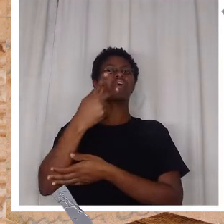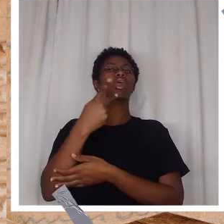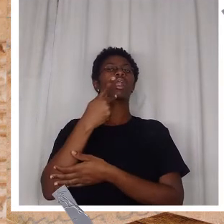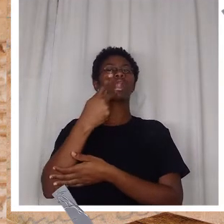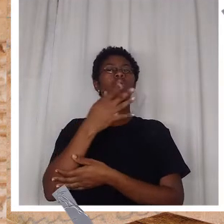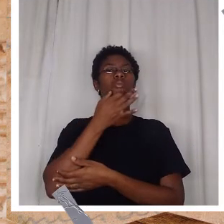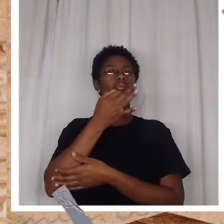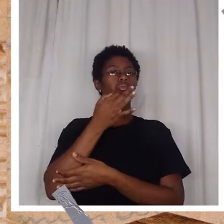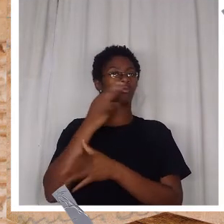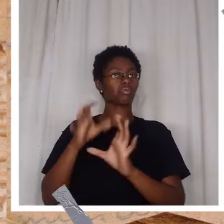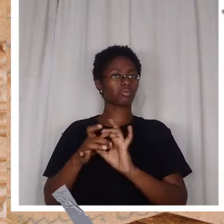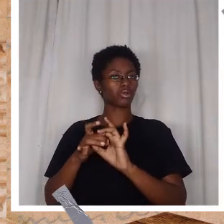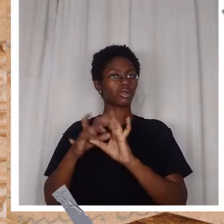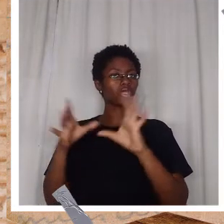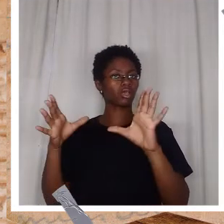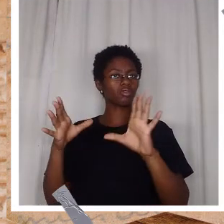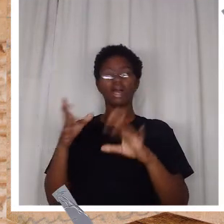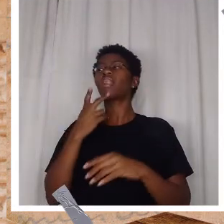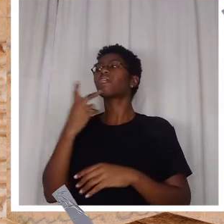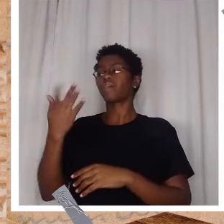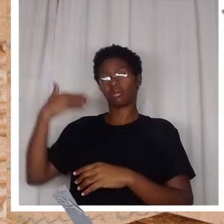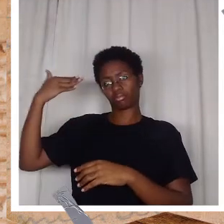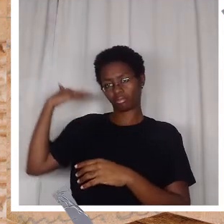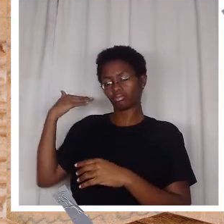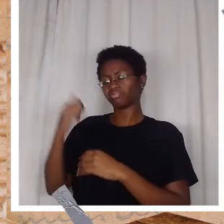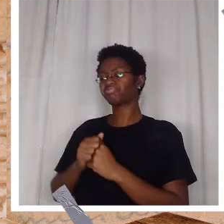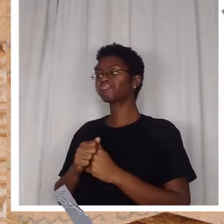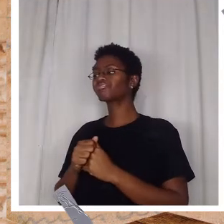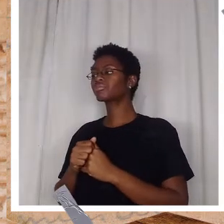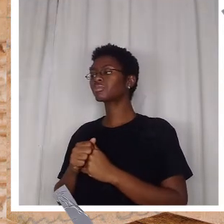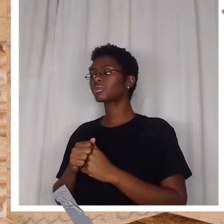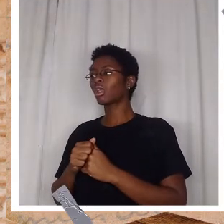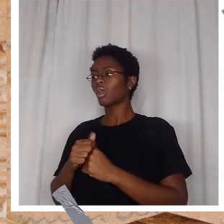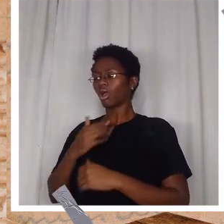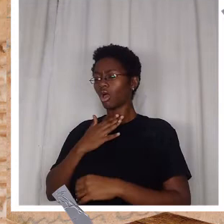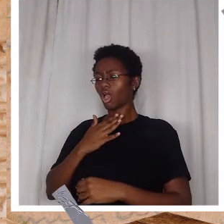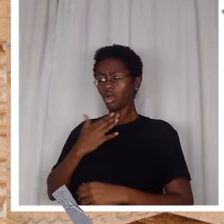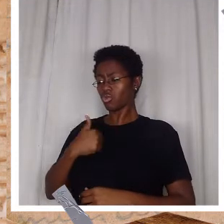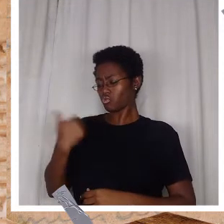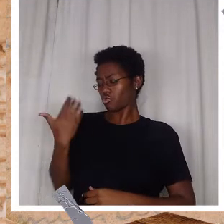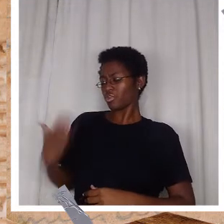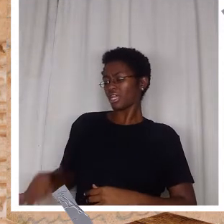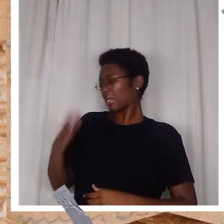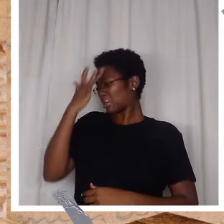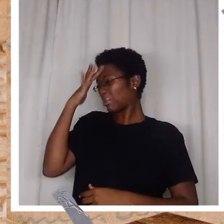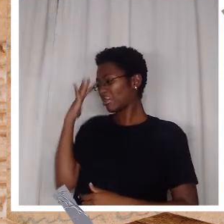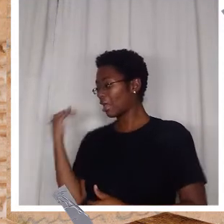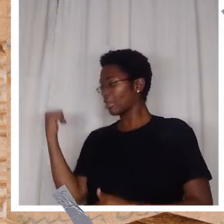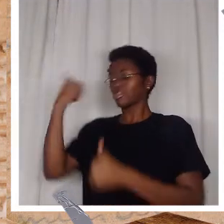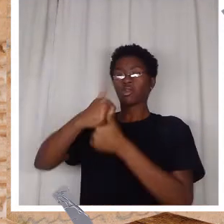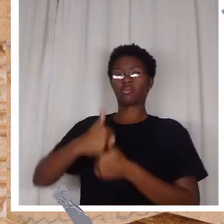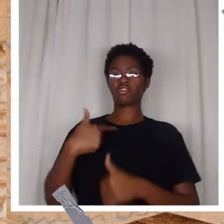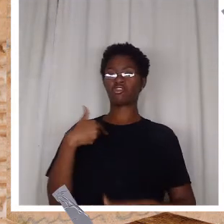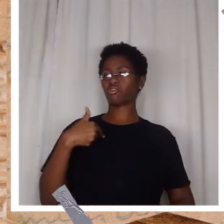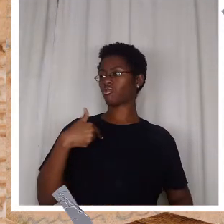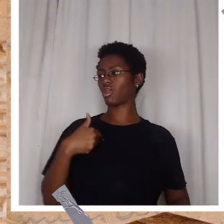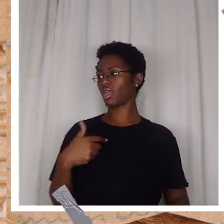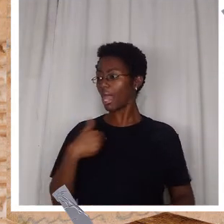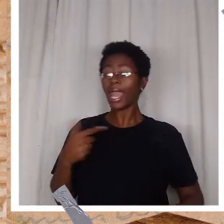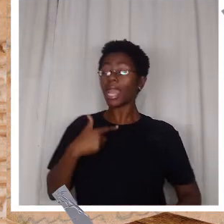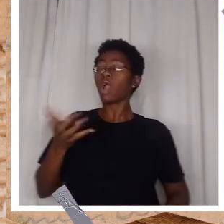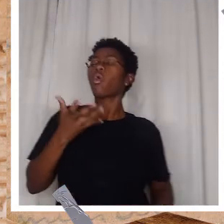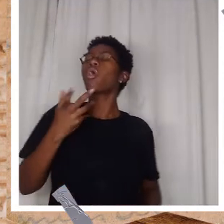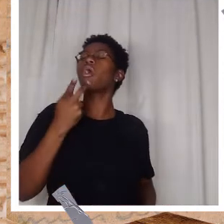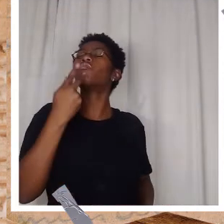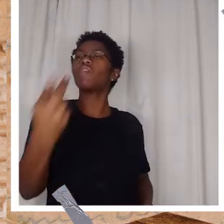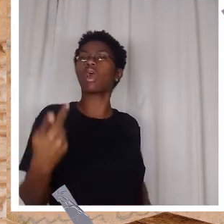ela não gostava, né? Ela não queria que ninguém interpretasse ela, não queria que ninguém falasse por ela. Ela tinha